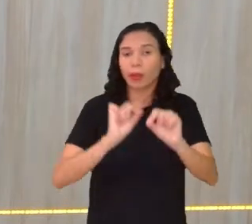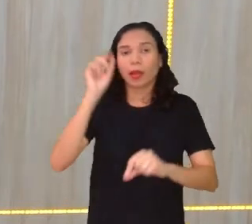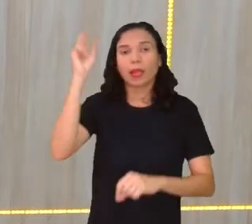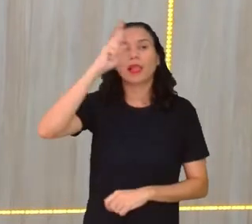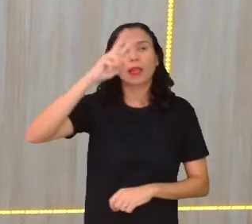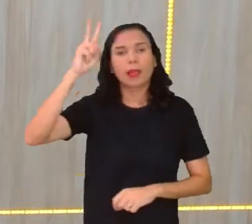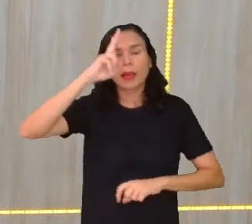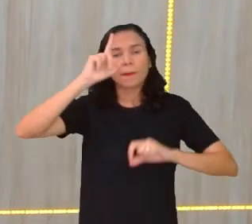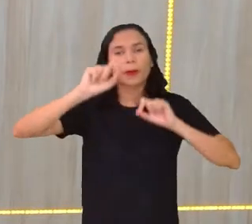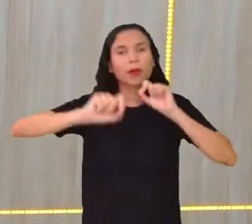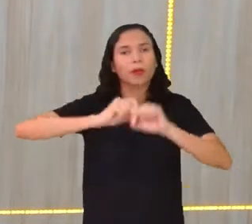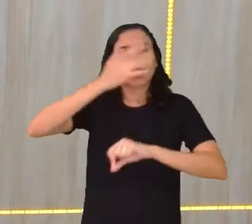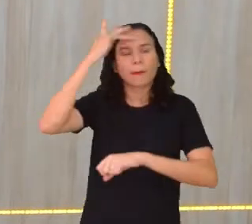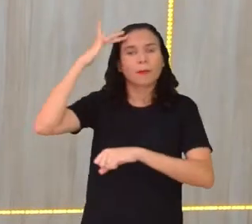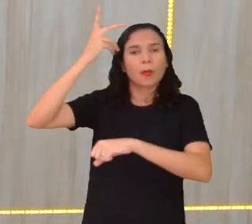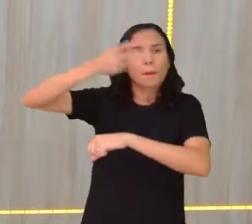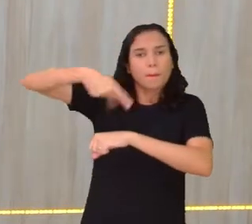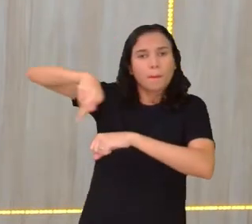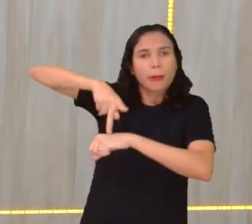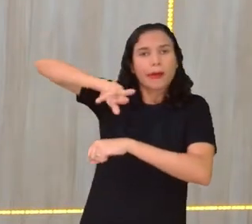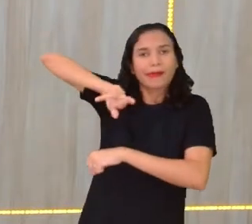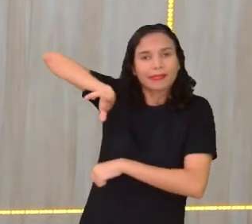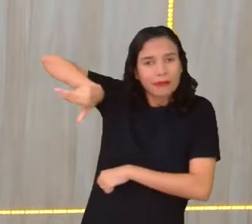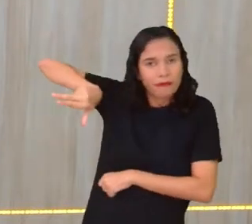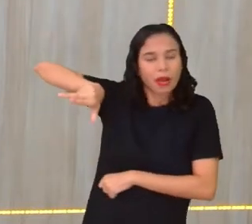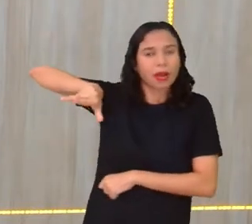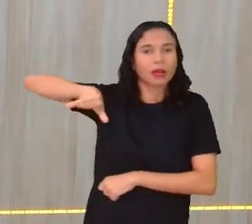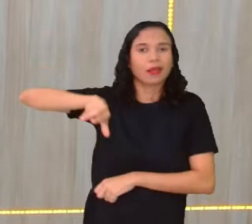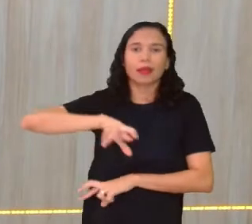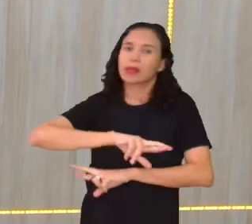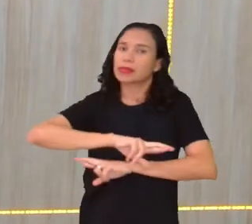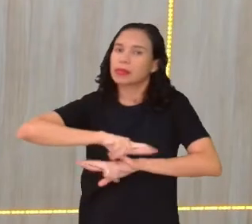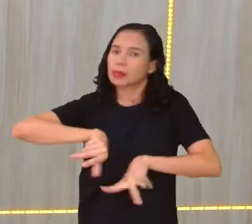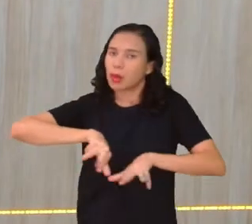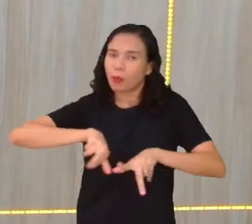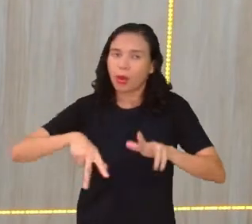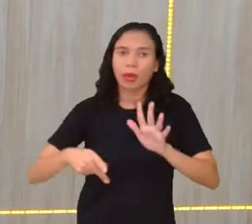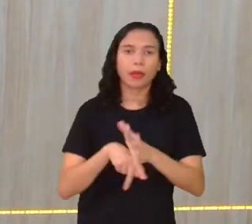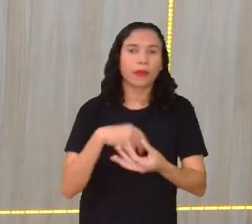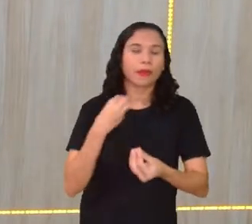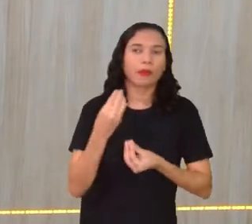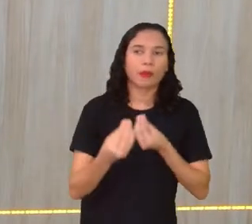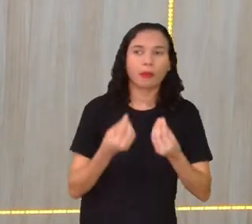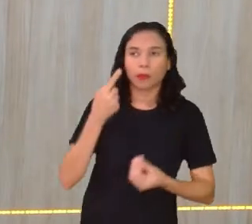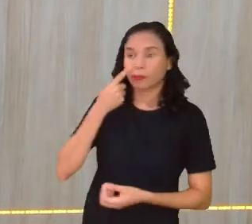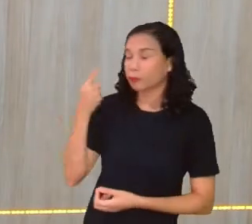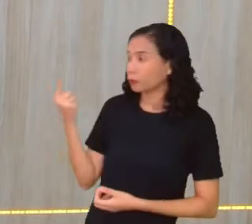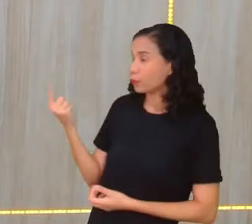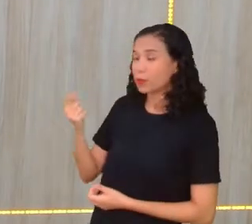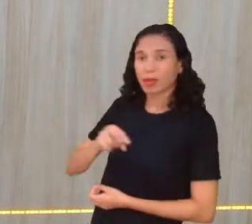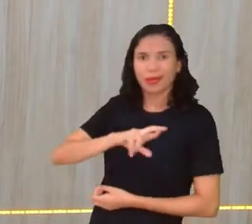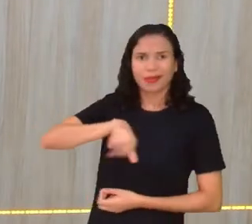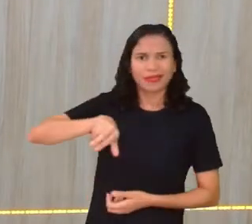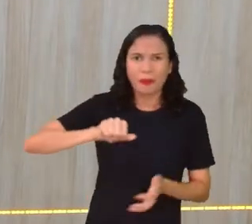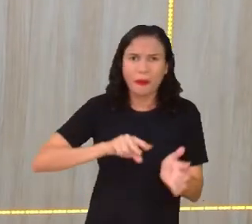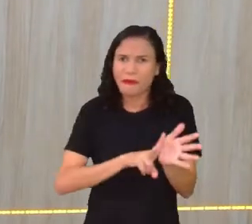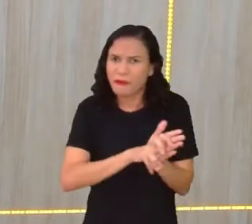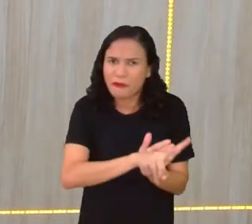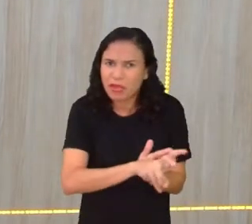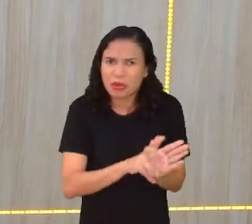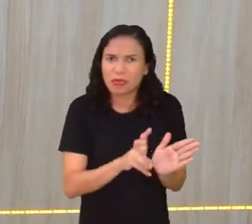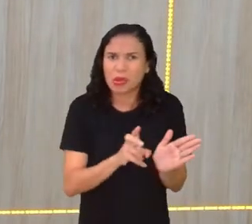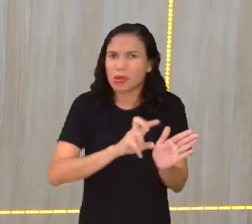lembrar, o estrangeiro, ele não é, como a gente tem na imagem aqui, ó, ele não é um vírus,